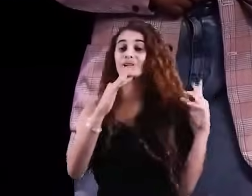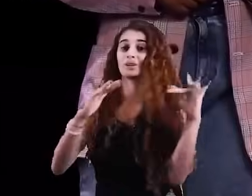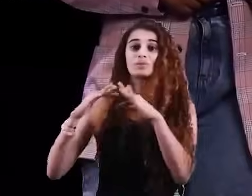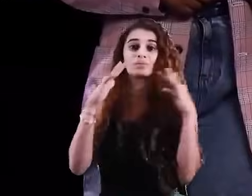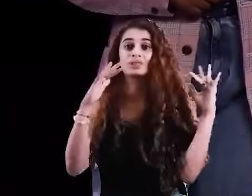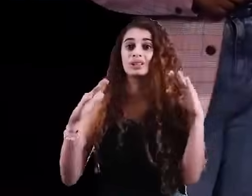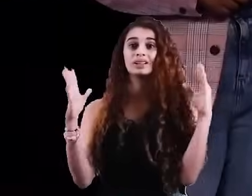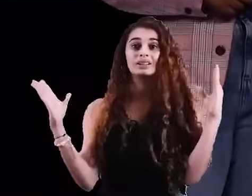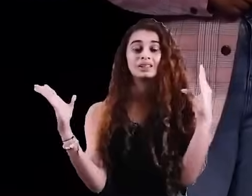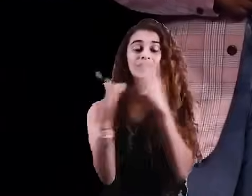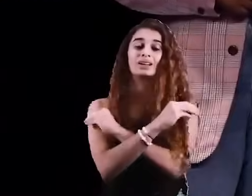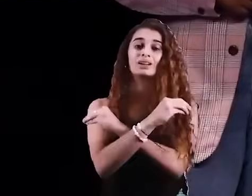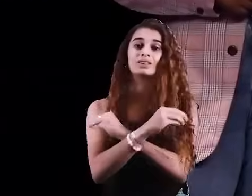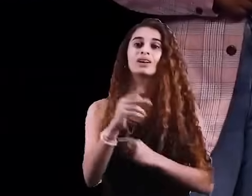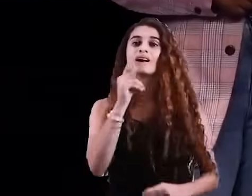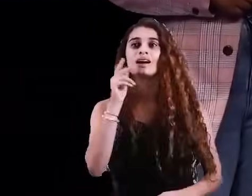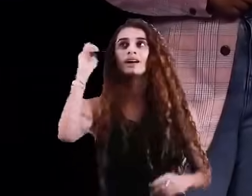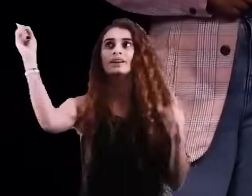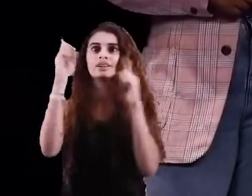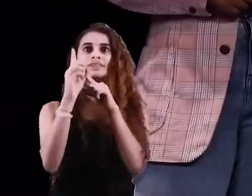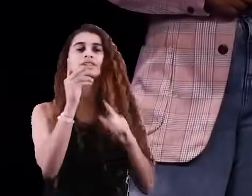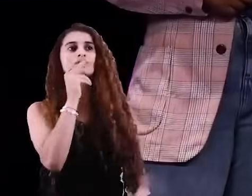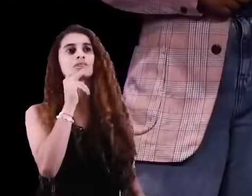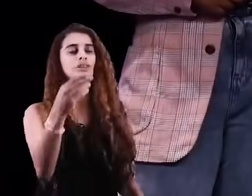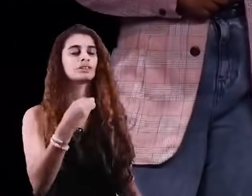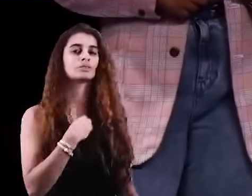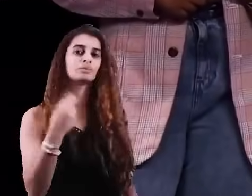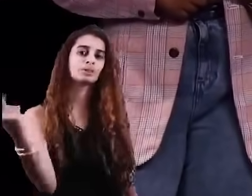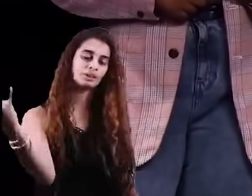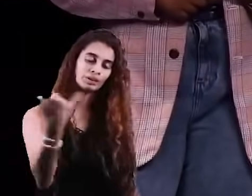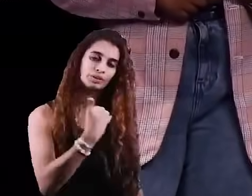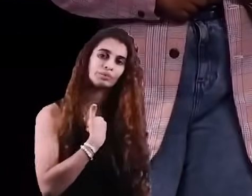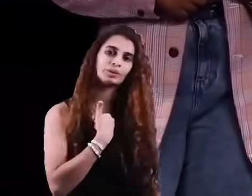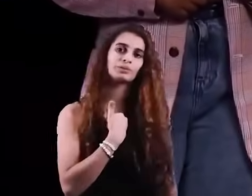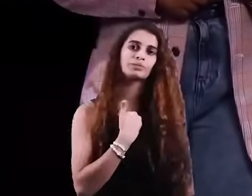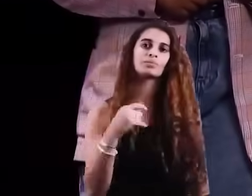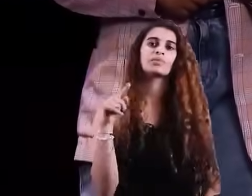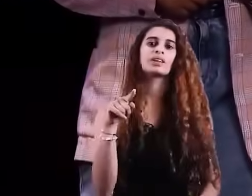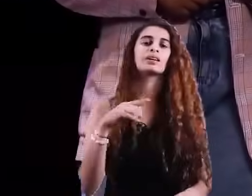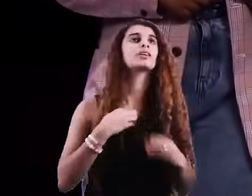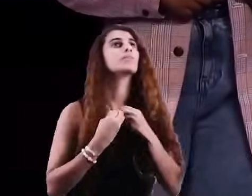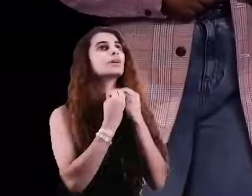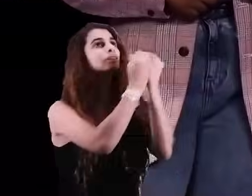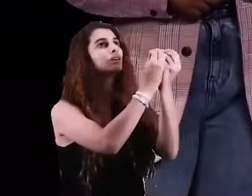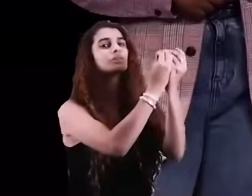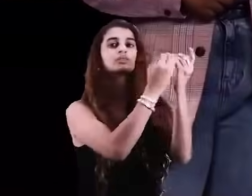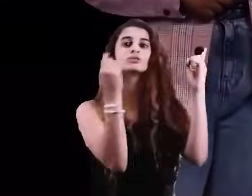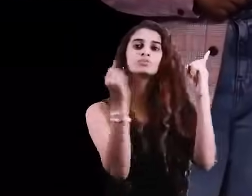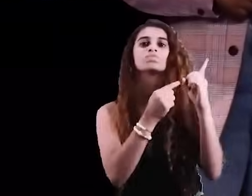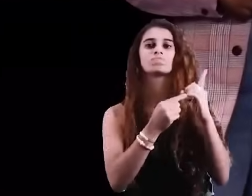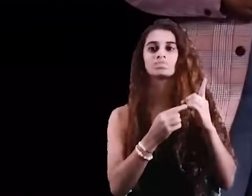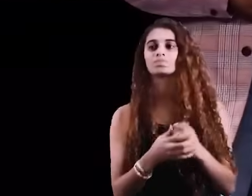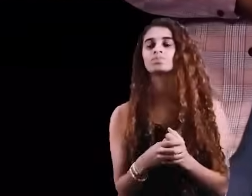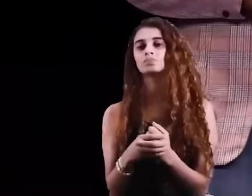iam fazer algo por mim. Deus estava dizendo, eita Lita, eu tô aqui, hein? Você tá dando o que você deveria dar pra mim, pra Nabal.